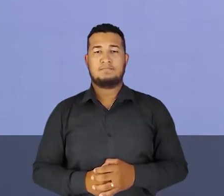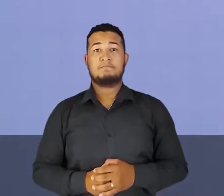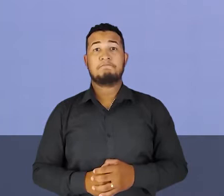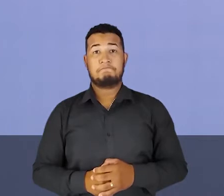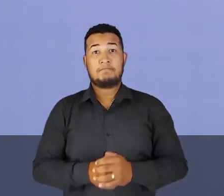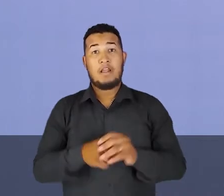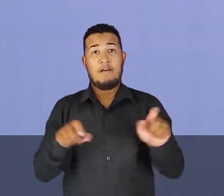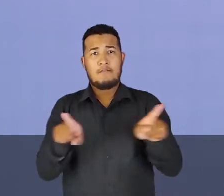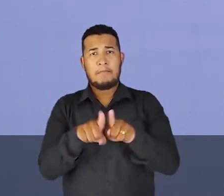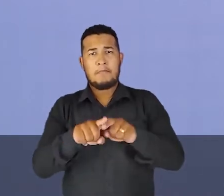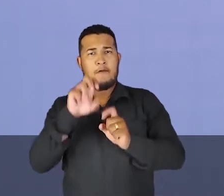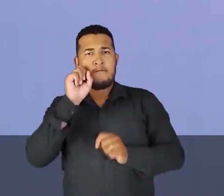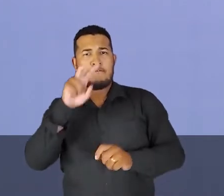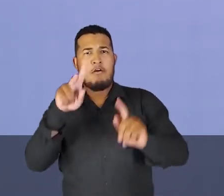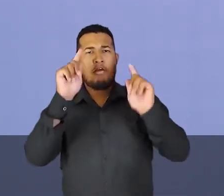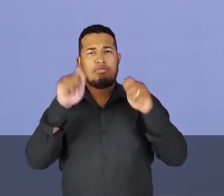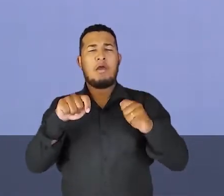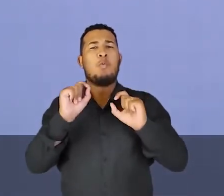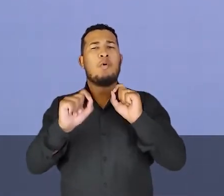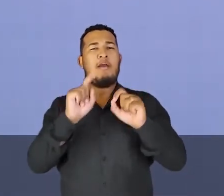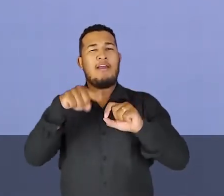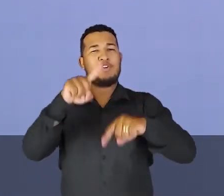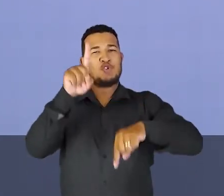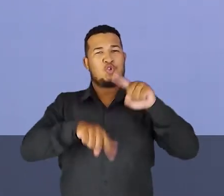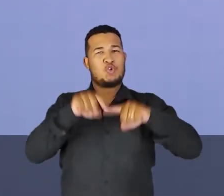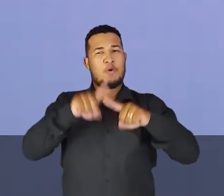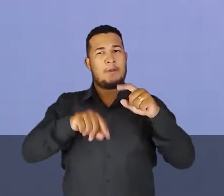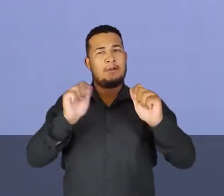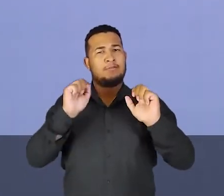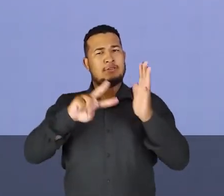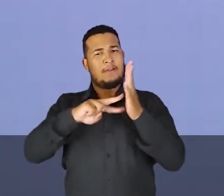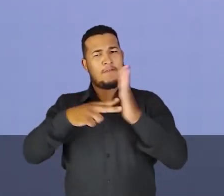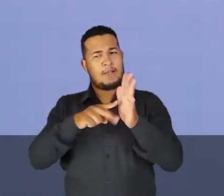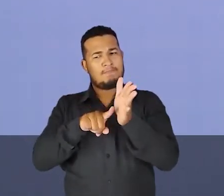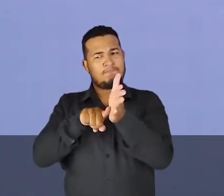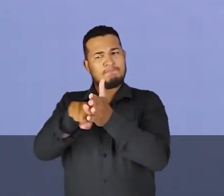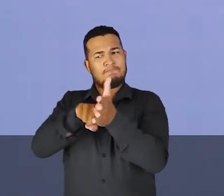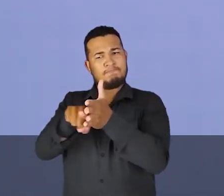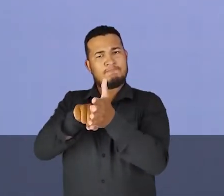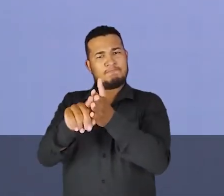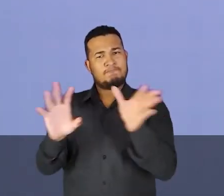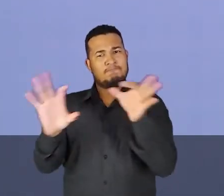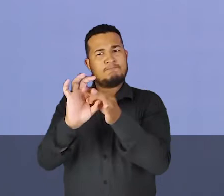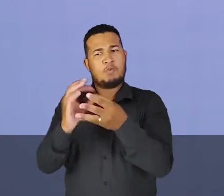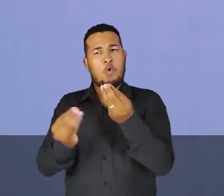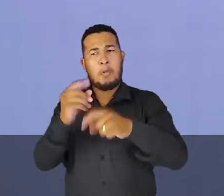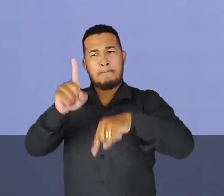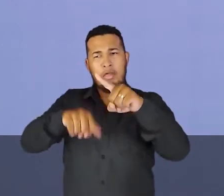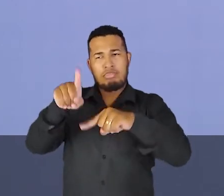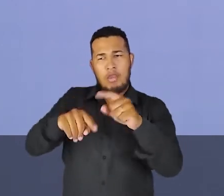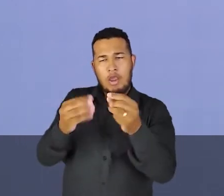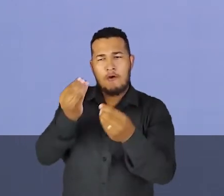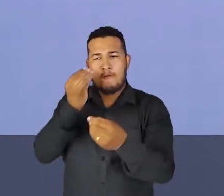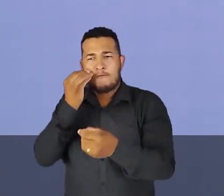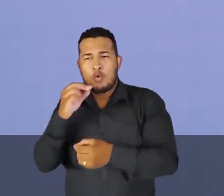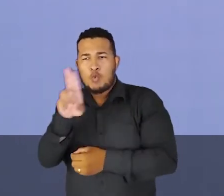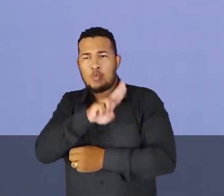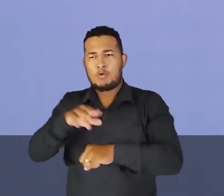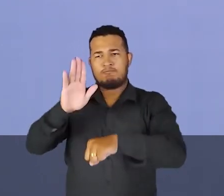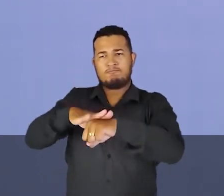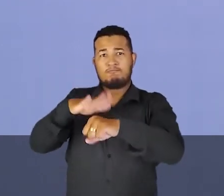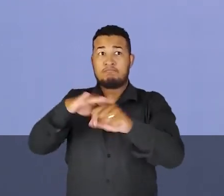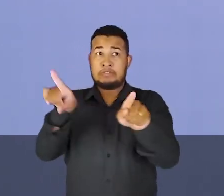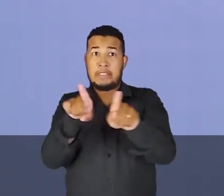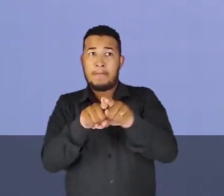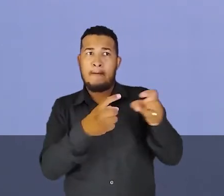Nós podemos ver, então, quer dizer, que o instrumento faz parte da pesquisa de manipulação de materiais e da percepção, né, da natureza,